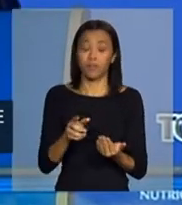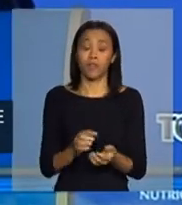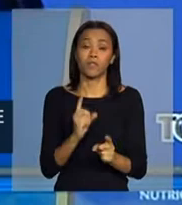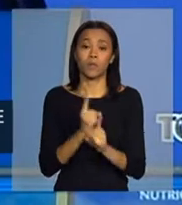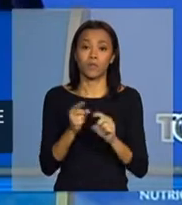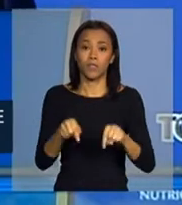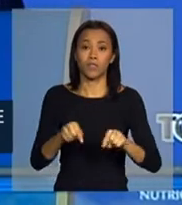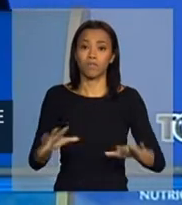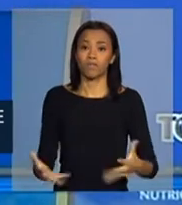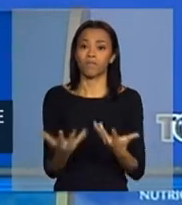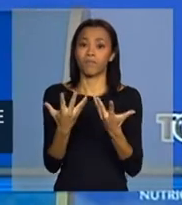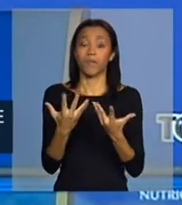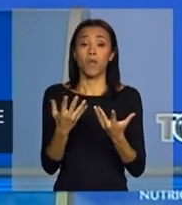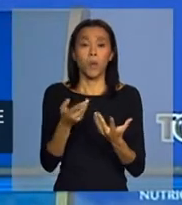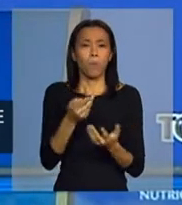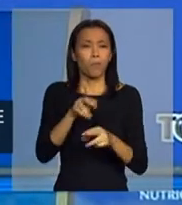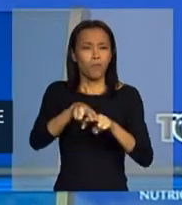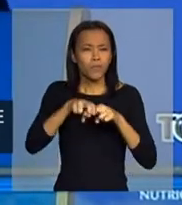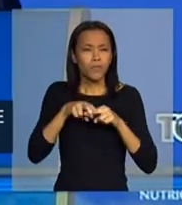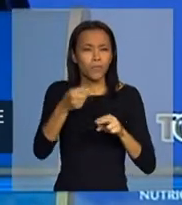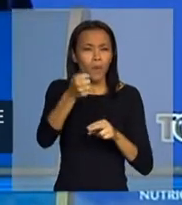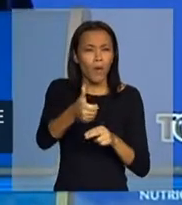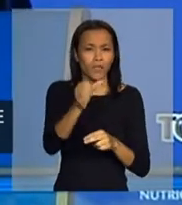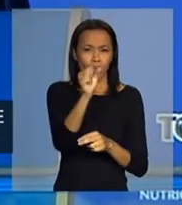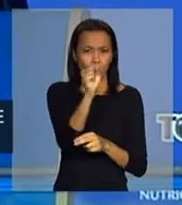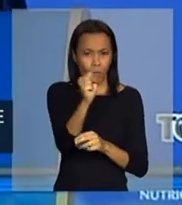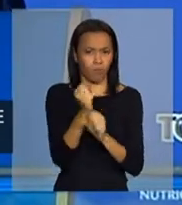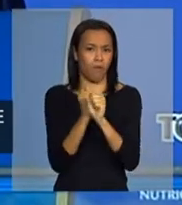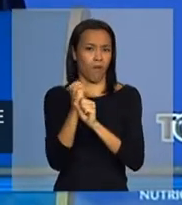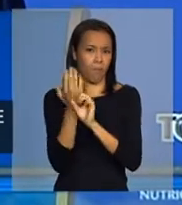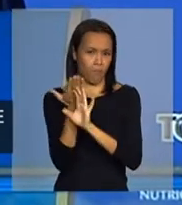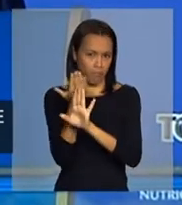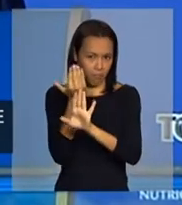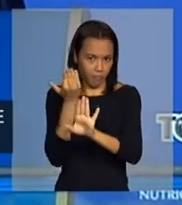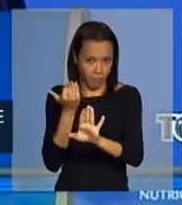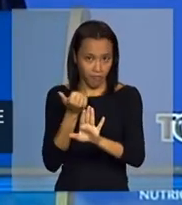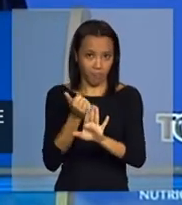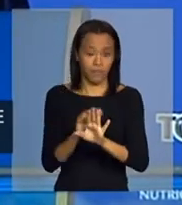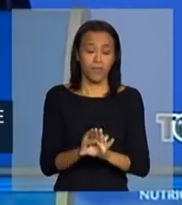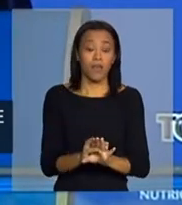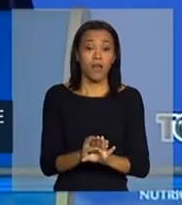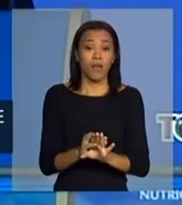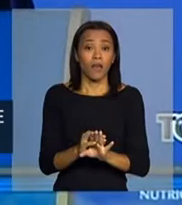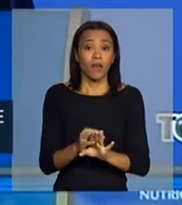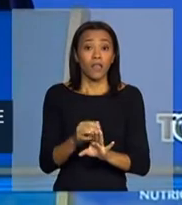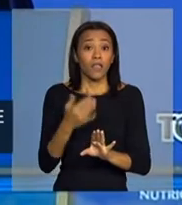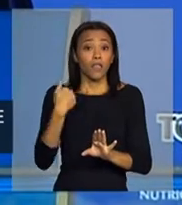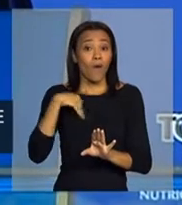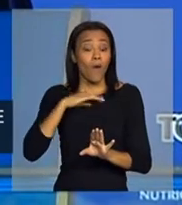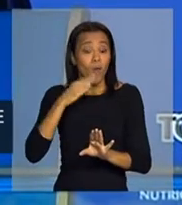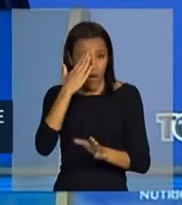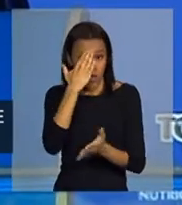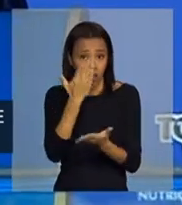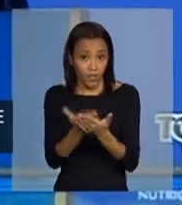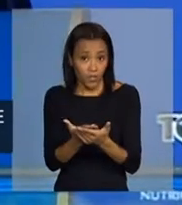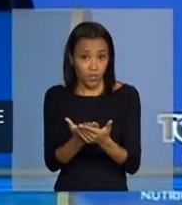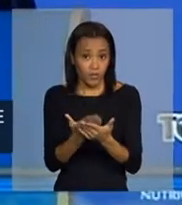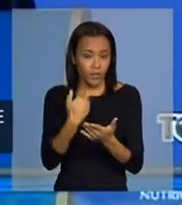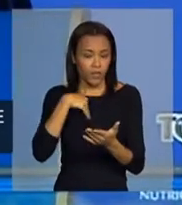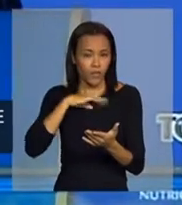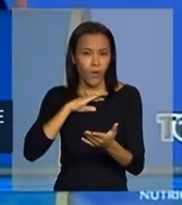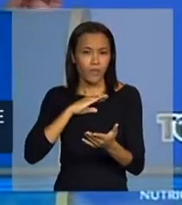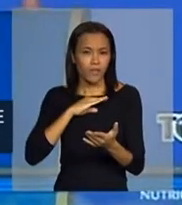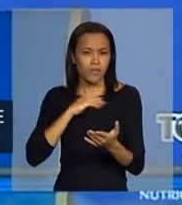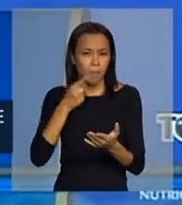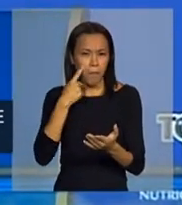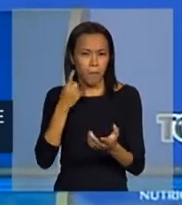isso, nessas quase 8 décadas, eu acredito que nós devemos fazer um reconhecimento